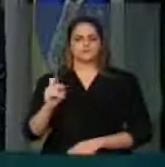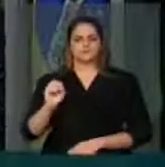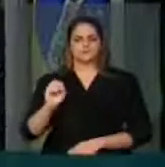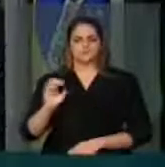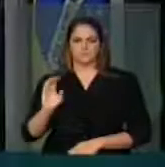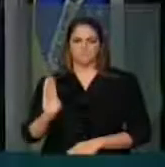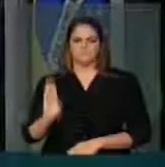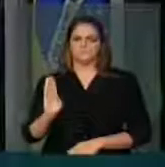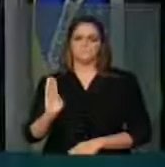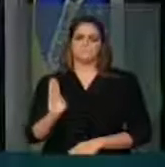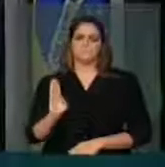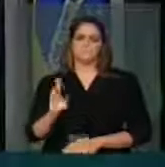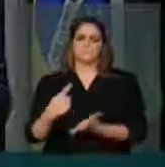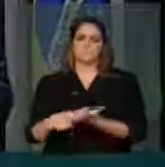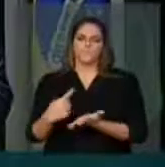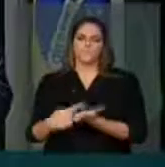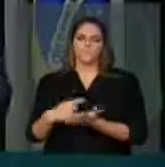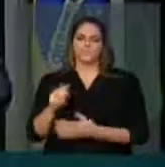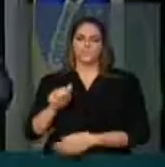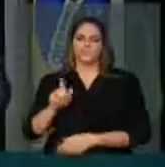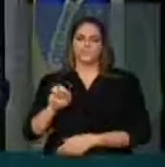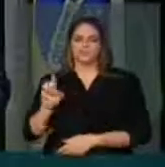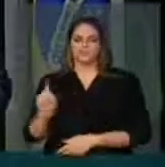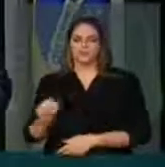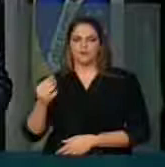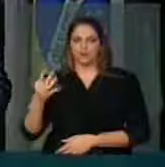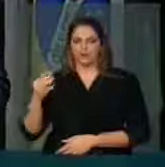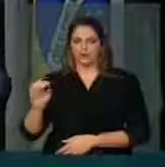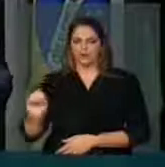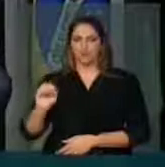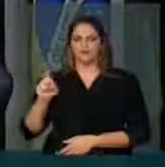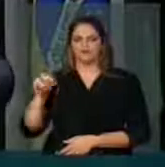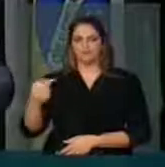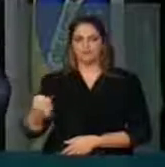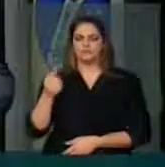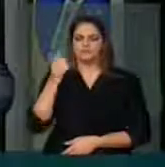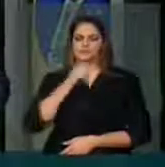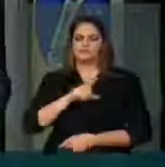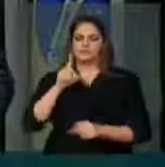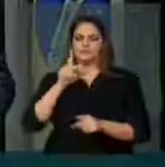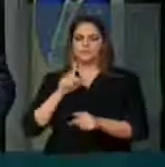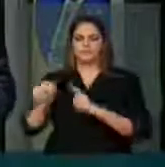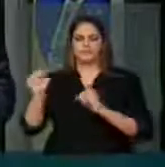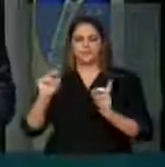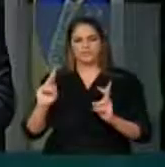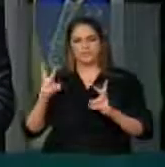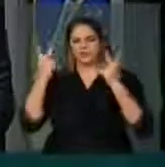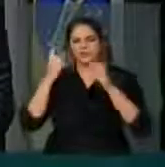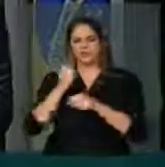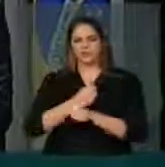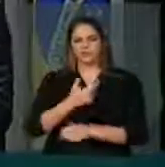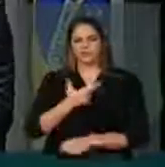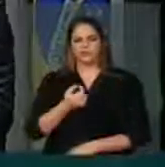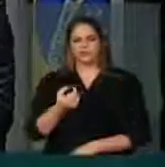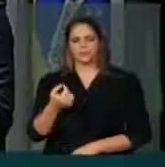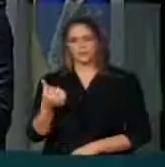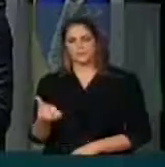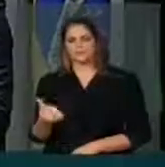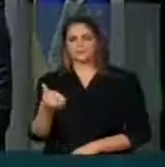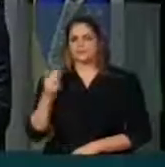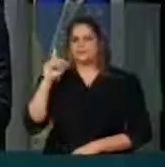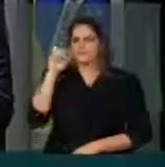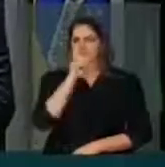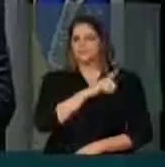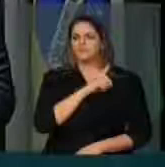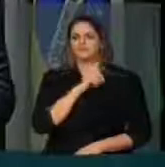através da Agenda 40, que culminou na expressiva vitória em 2006, naquele embate eleitoral tão